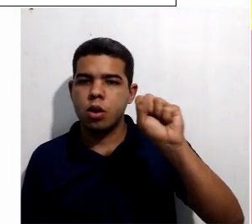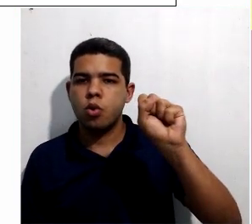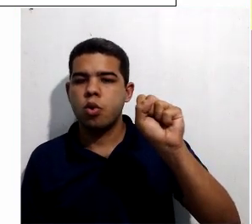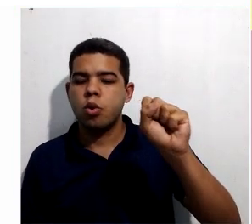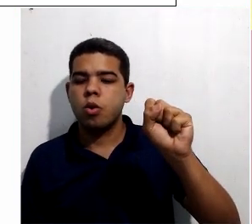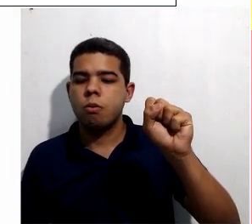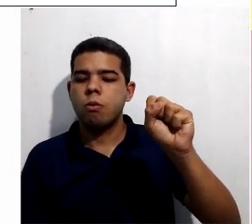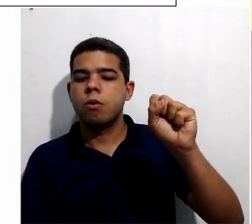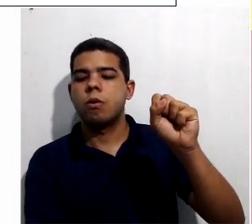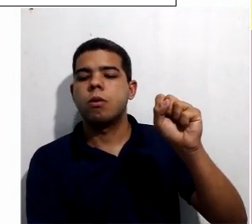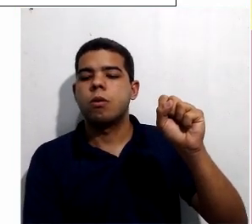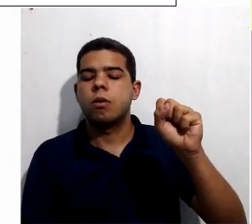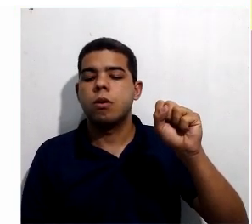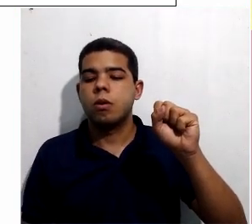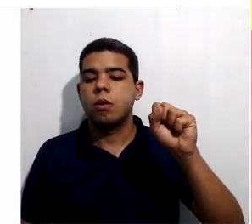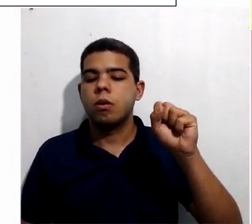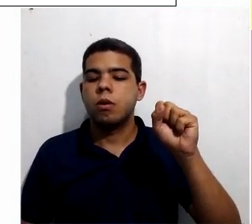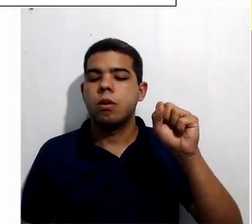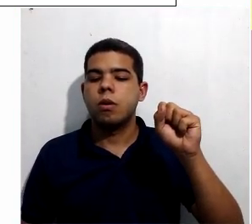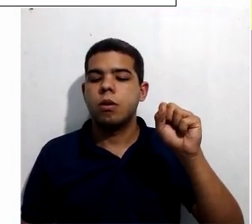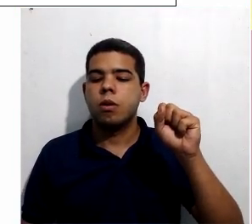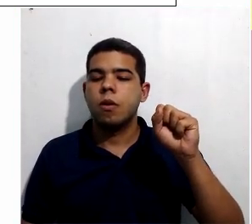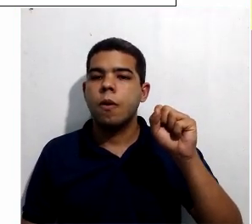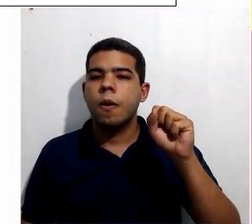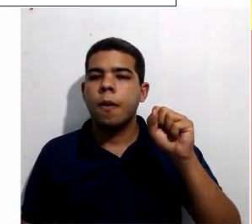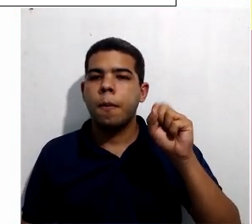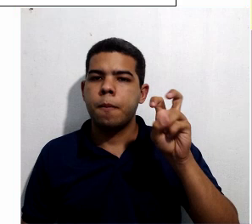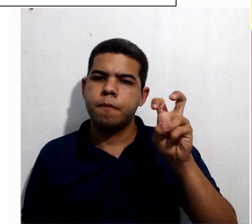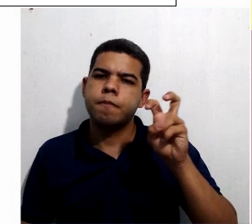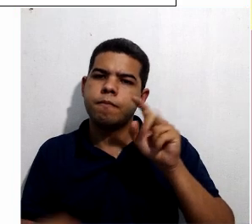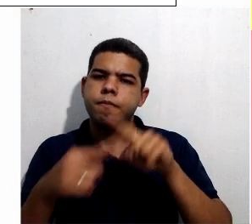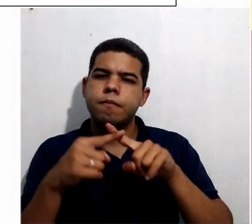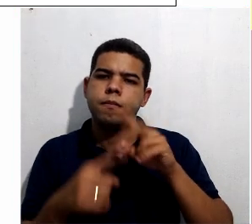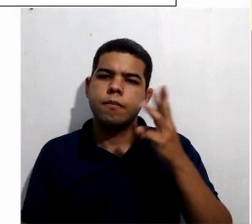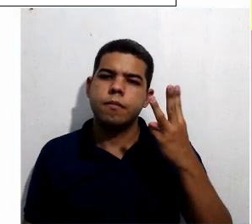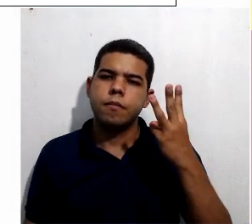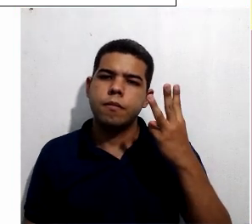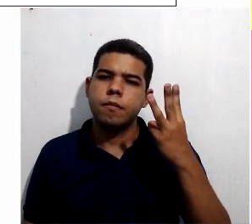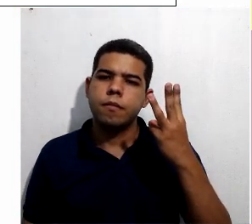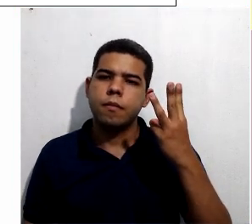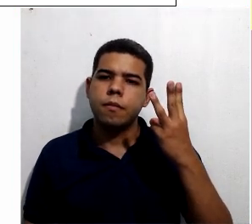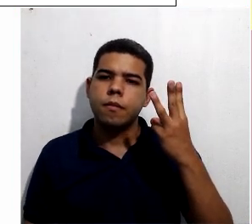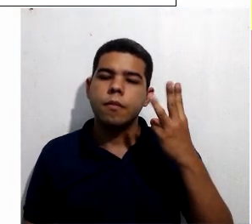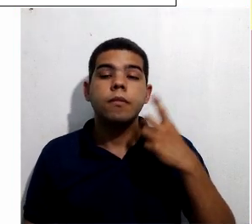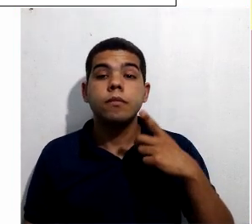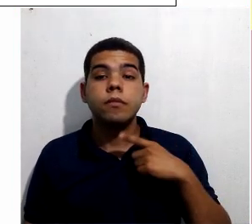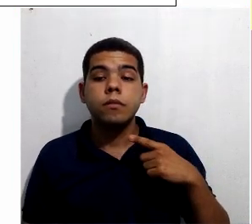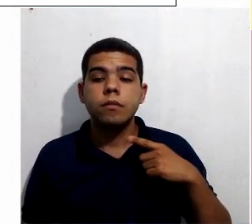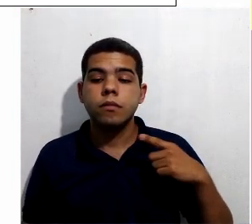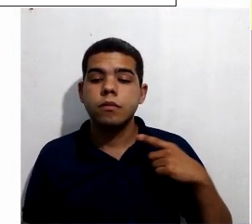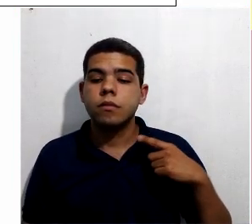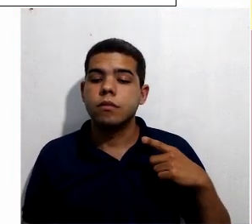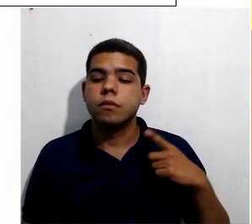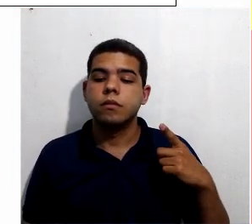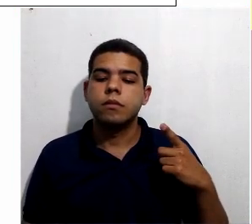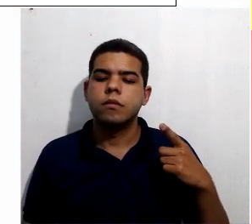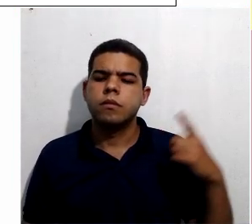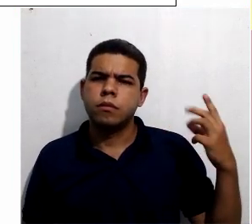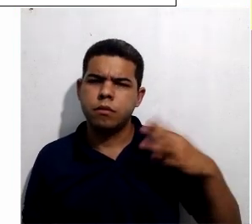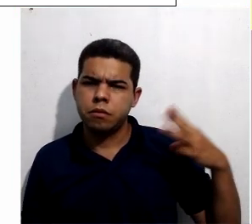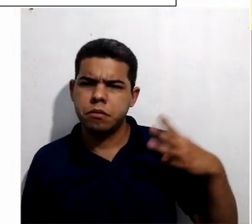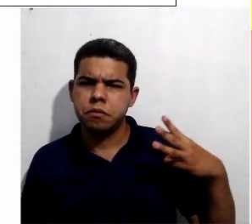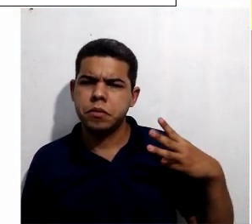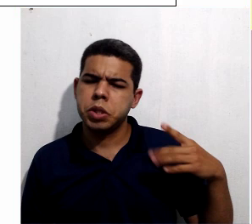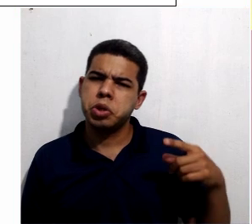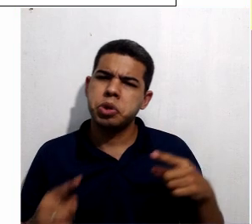segundo y, 8 bolinhas, que no caso é o 5 mais 3. Vamos observar se na figura 3 existe uma relação